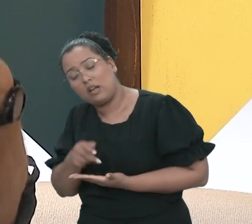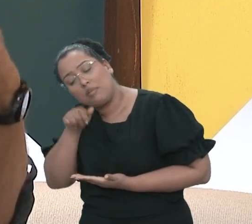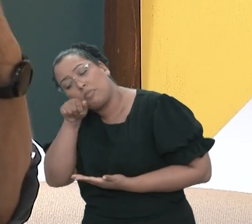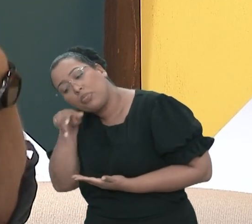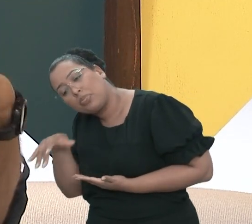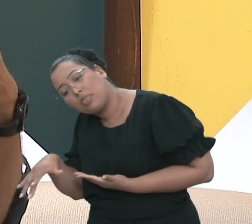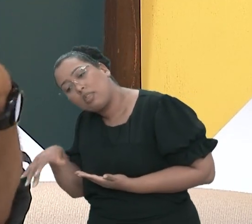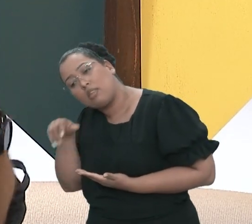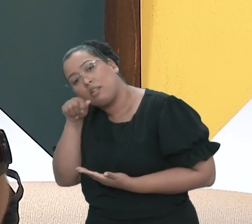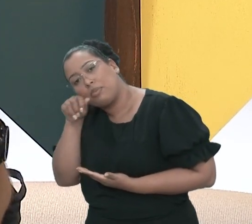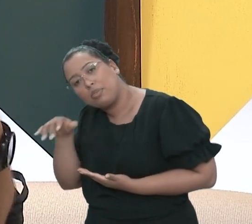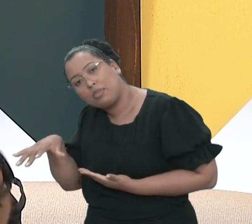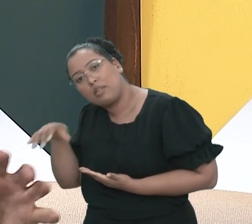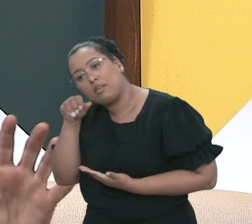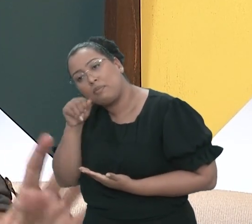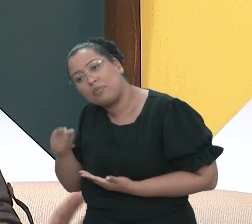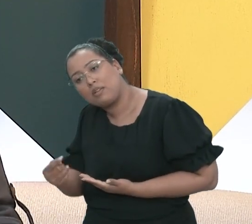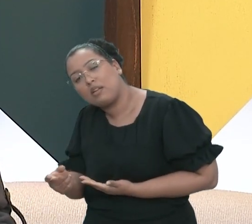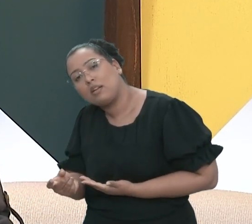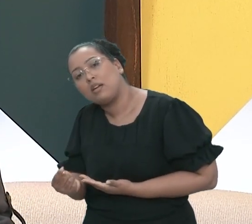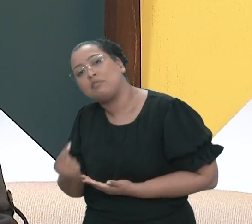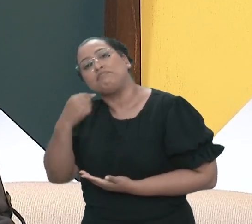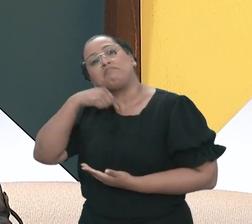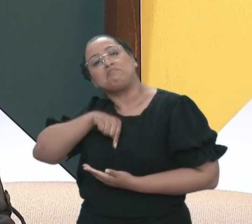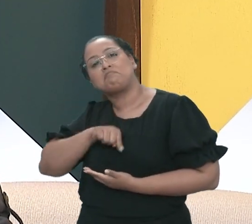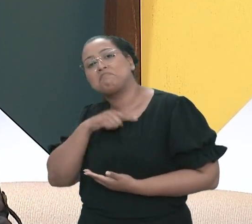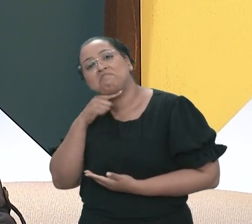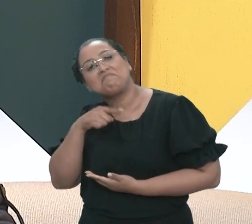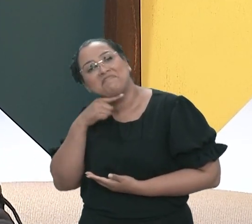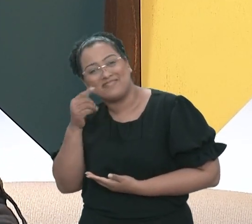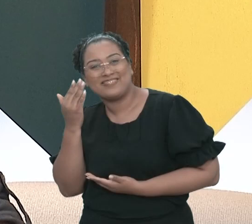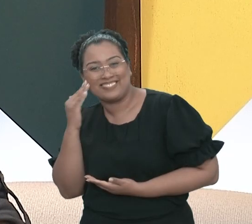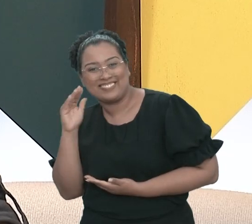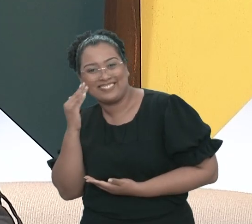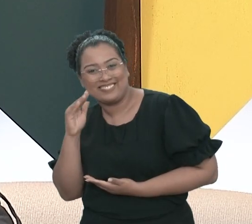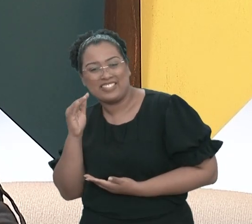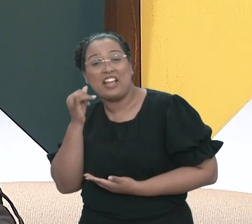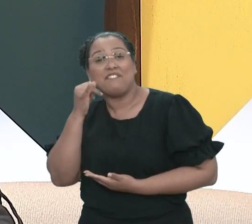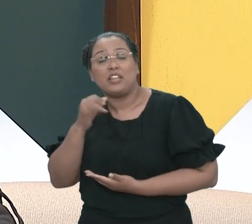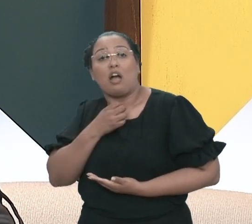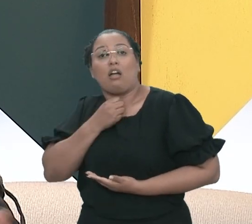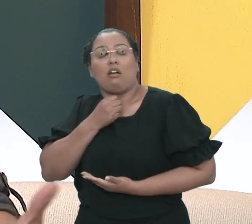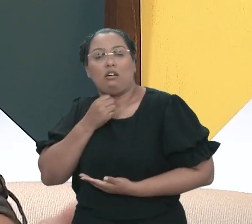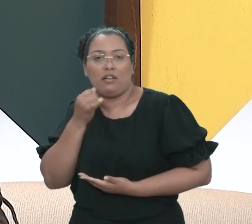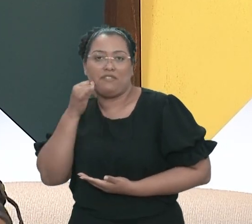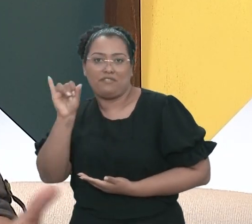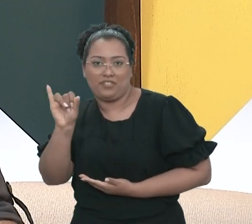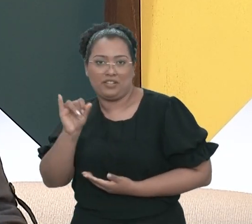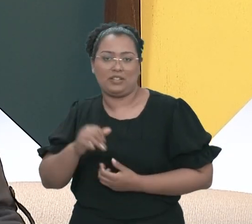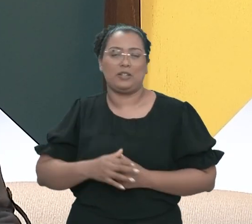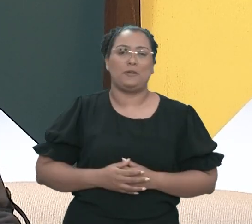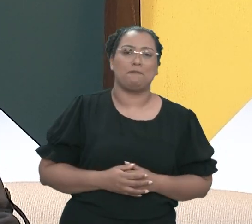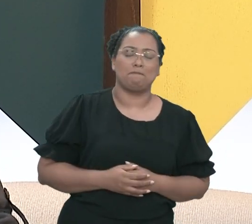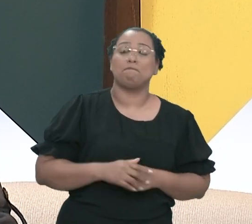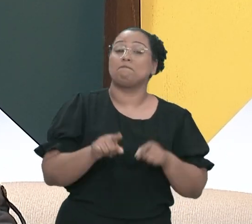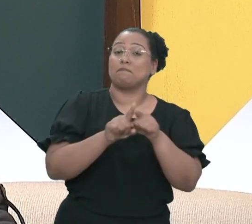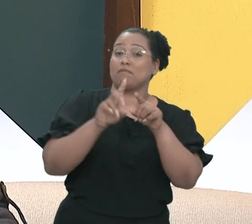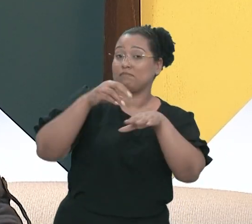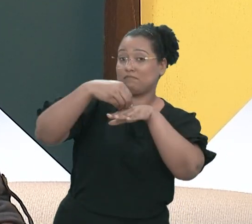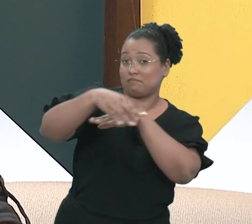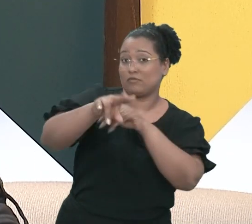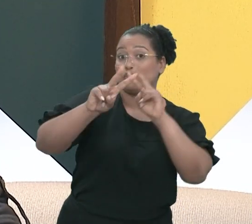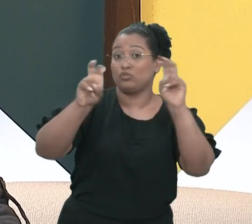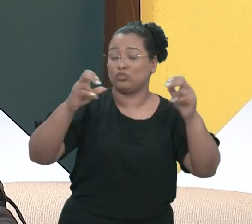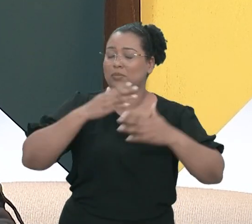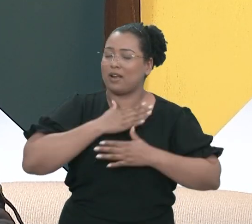fora e a pessoa vai ter uma menor possibilidade de engasgo, por exemplo. Outro fator importante, e isso é muito importante da calma,